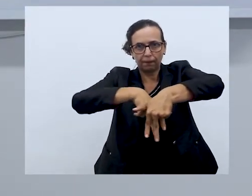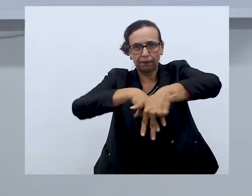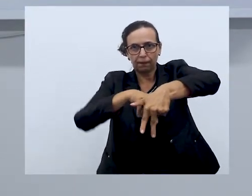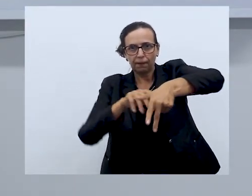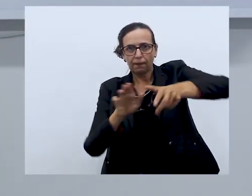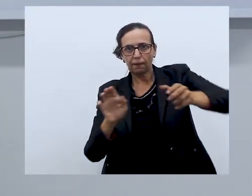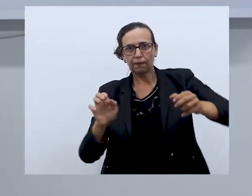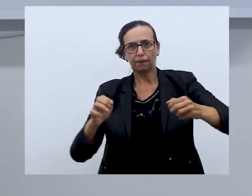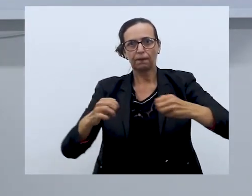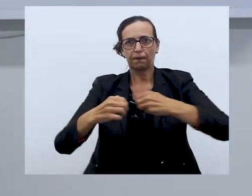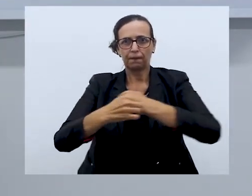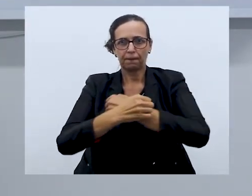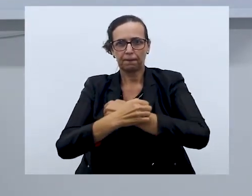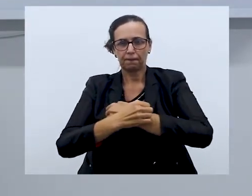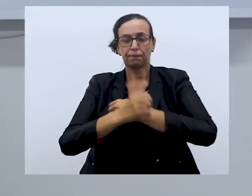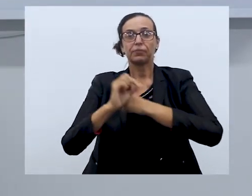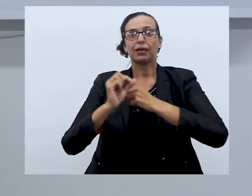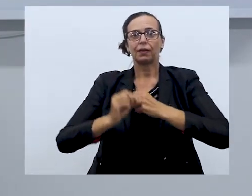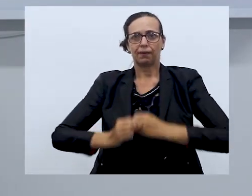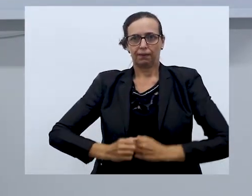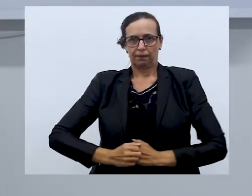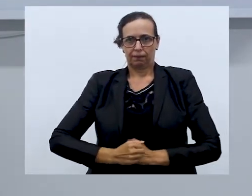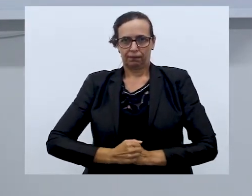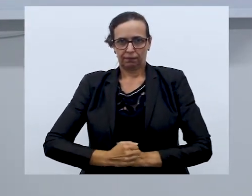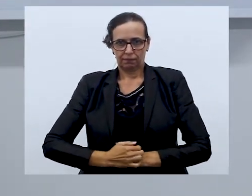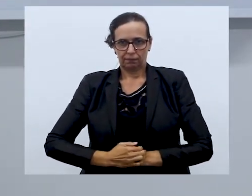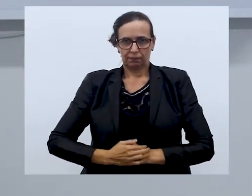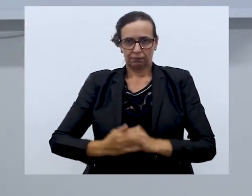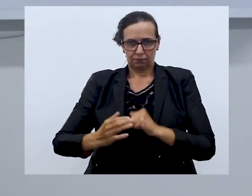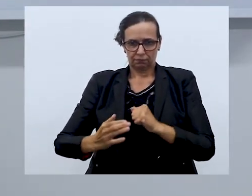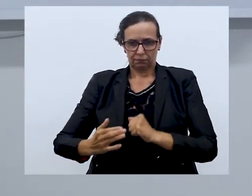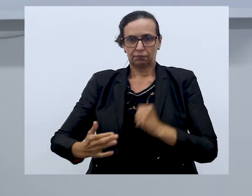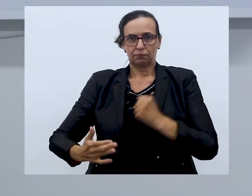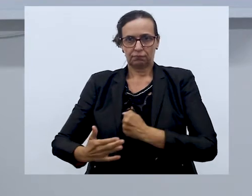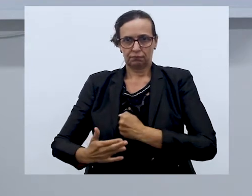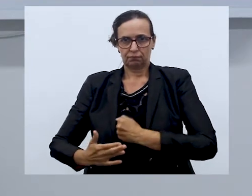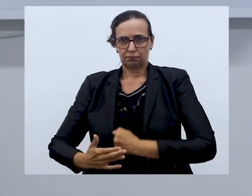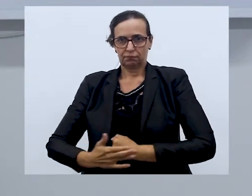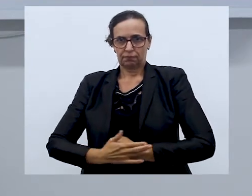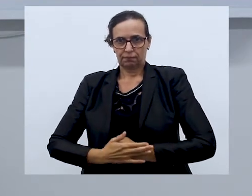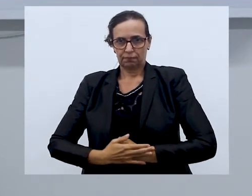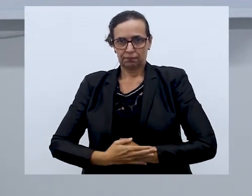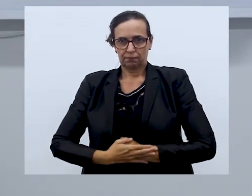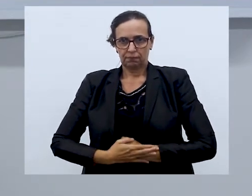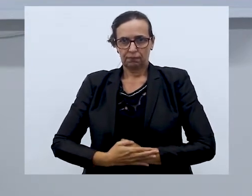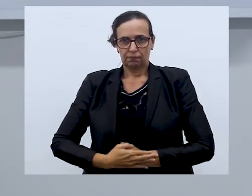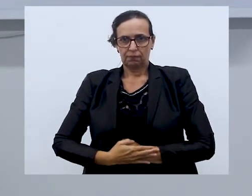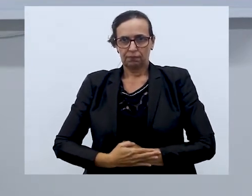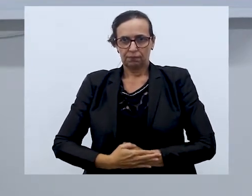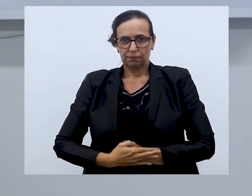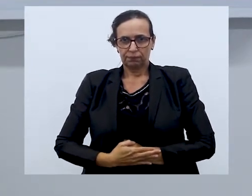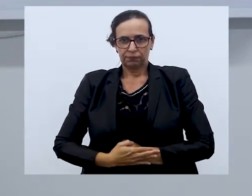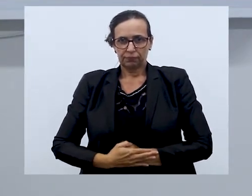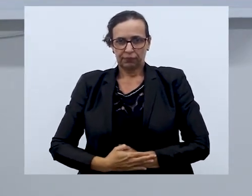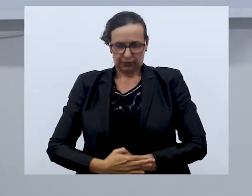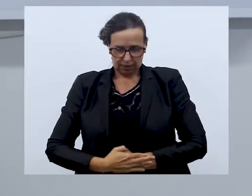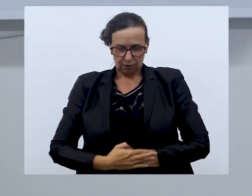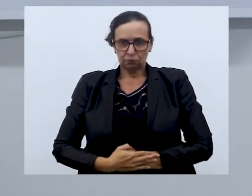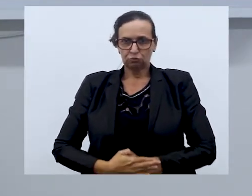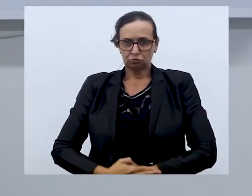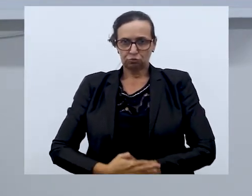da vítima e envolvê-la com os braços. Um dos punhos deve estar de maneira cerrada